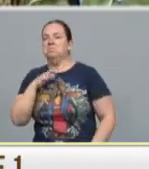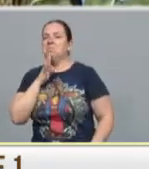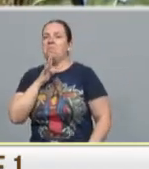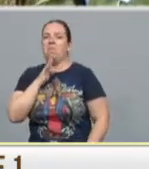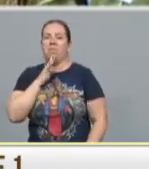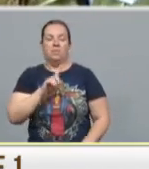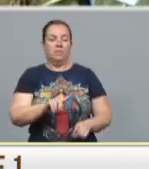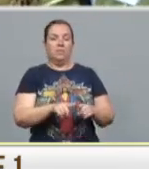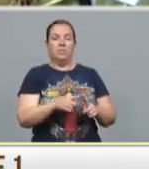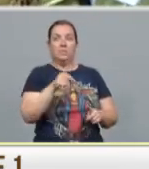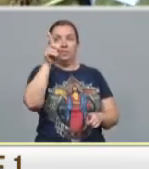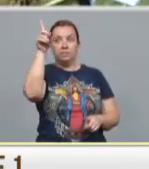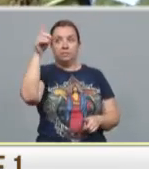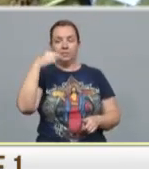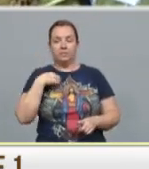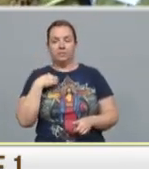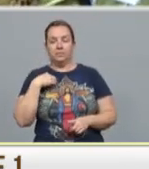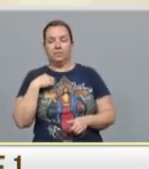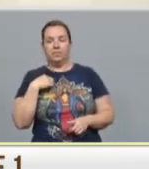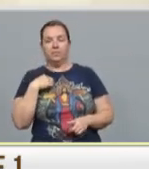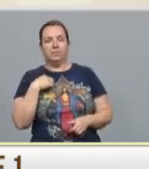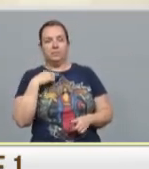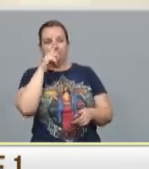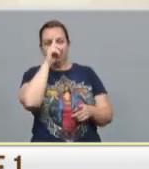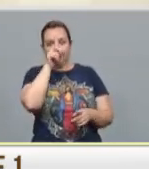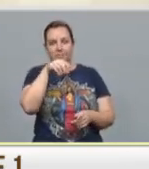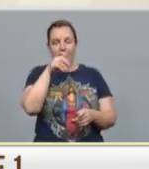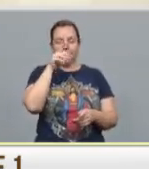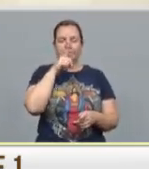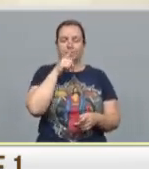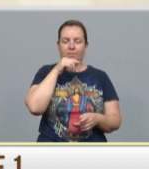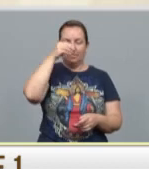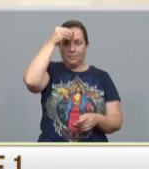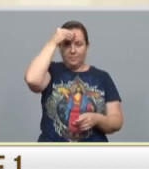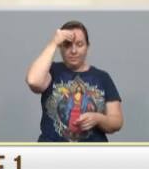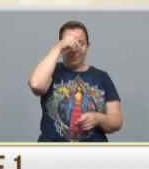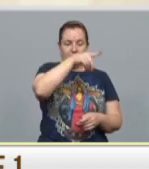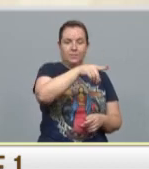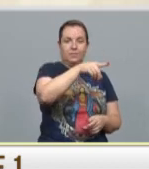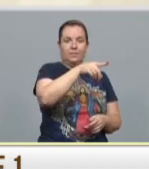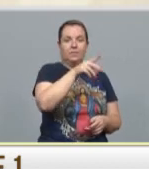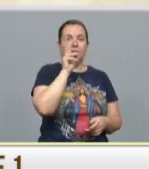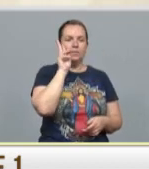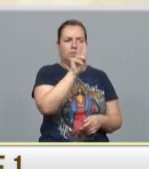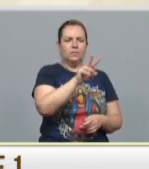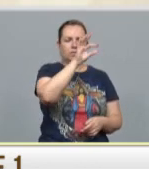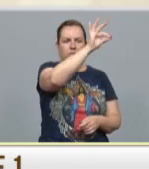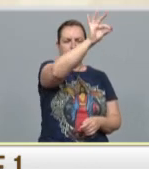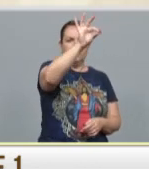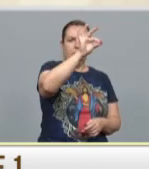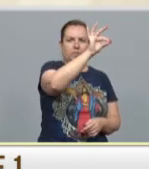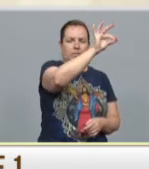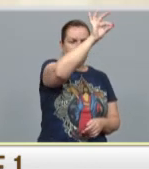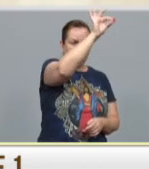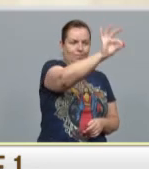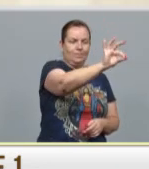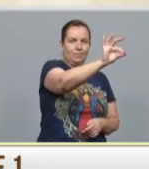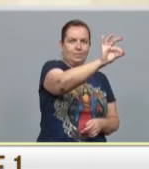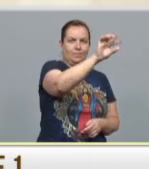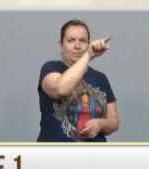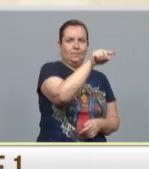mas aquele que me enviou a batizar com água me disse, aquele sobre quem vires o Espírito Santo descer e